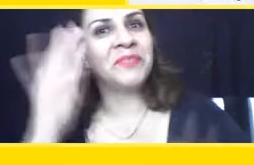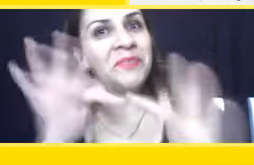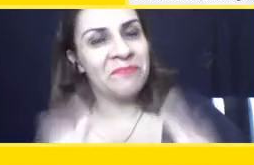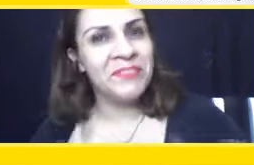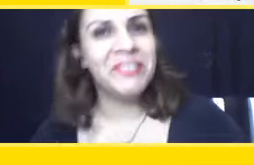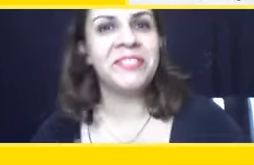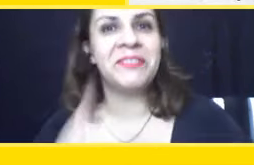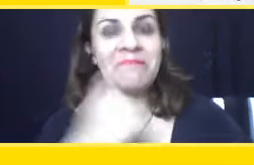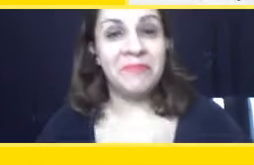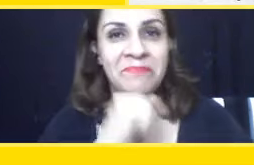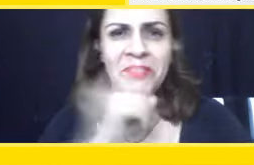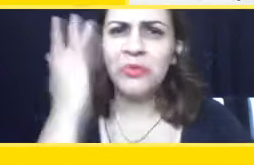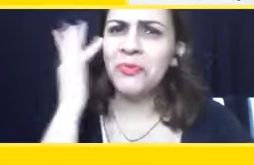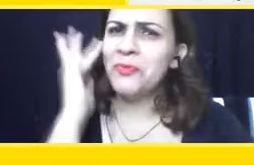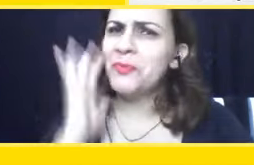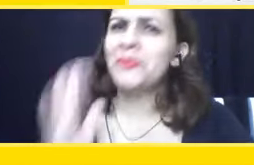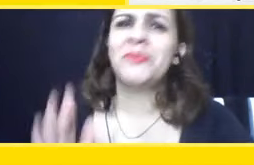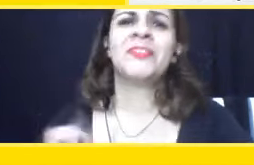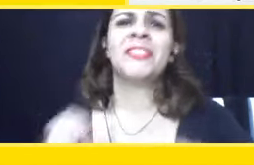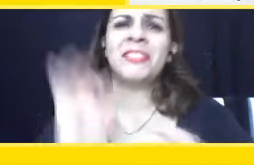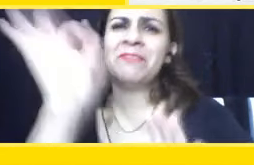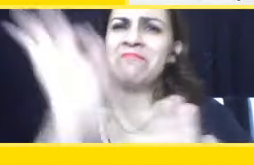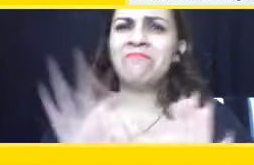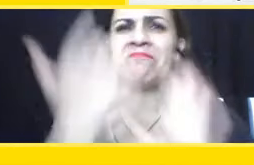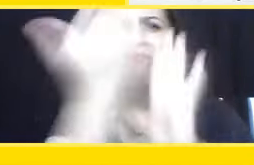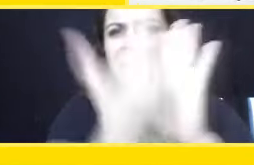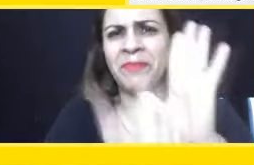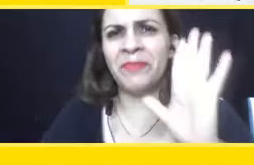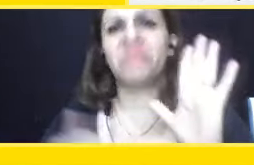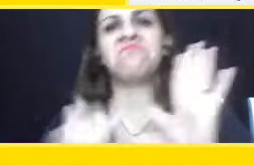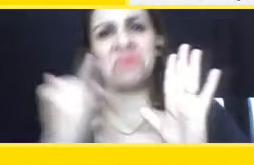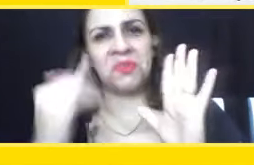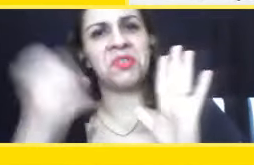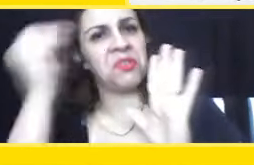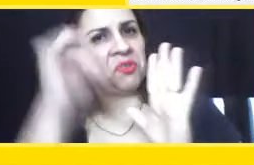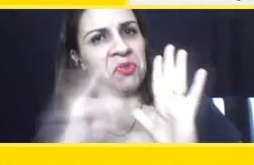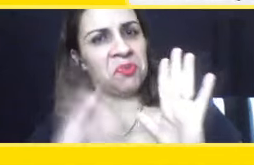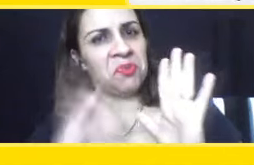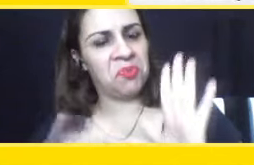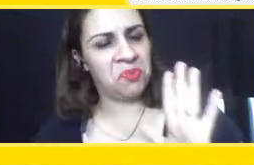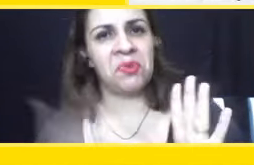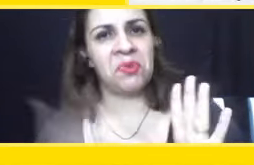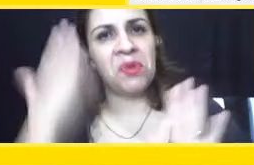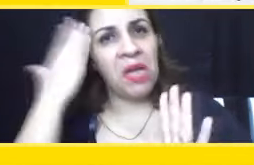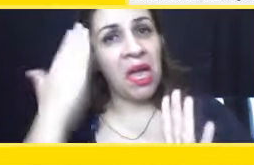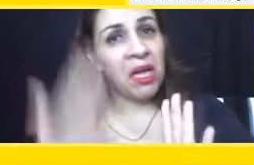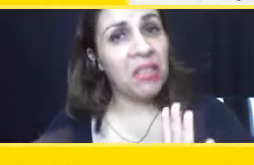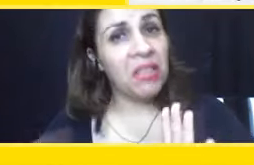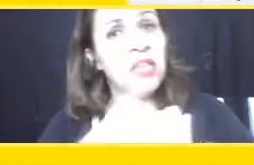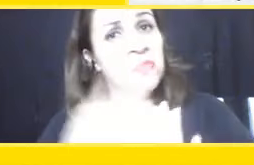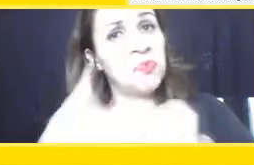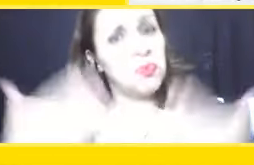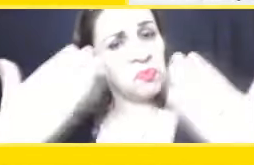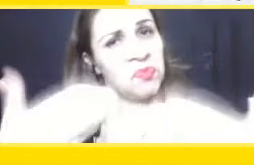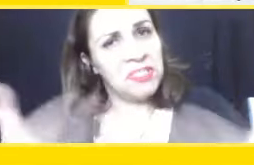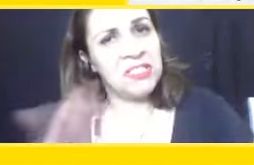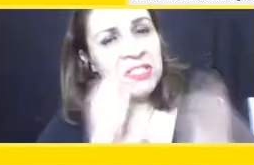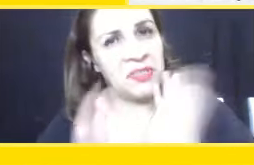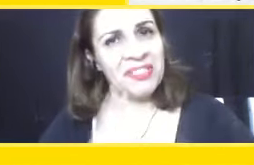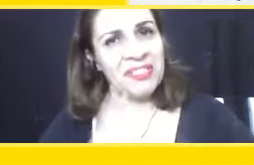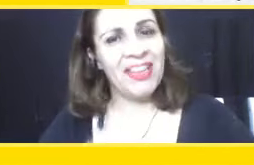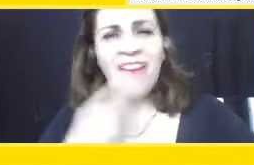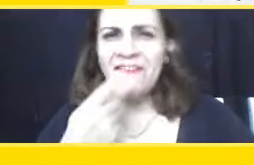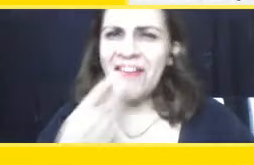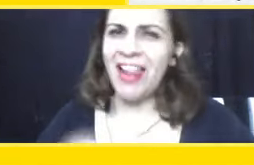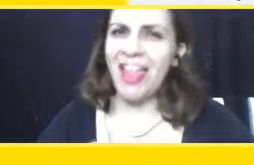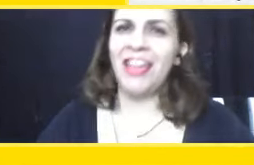que têm essas dúvidas. Os dados colocados pelo senhor foi importante e a gente agradece muito a sua presença aqui. E dizer